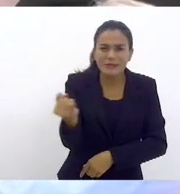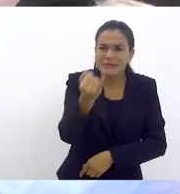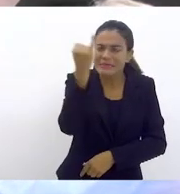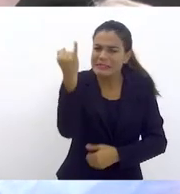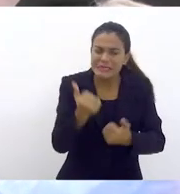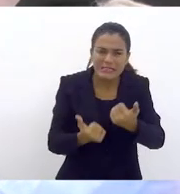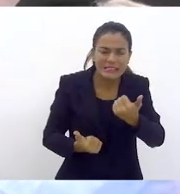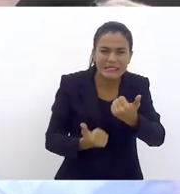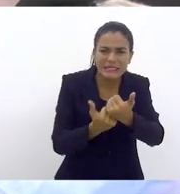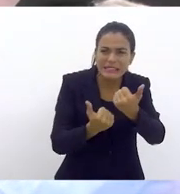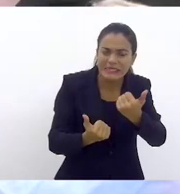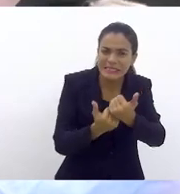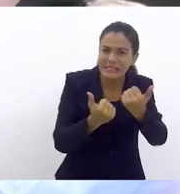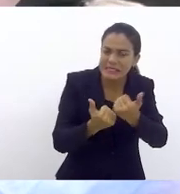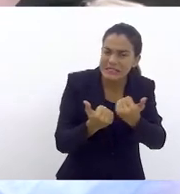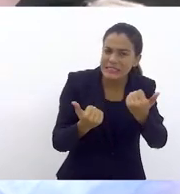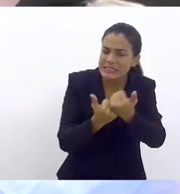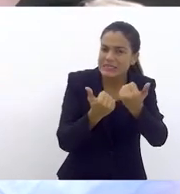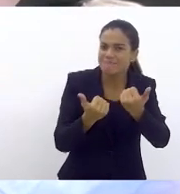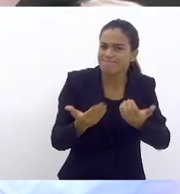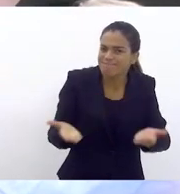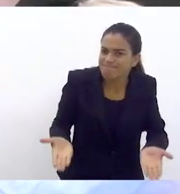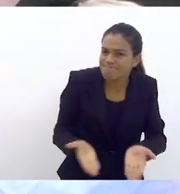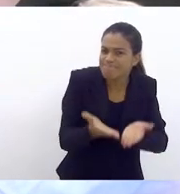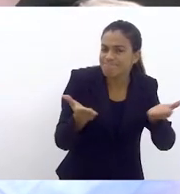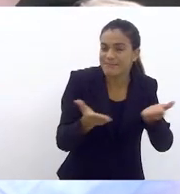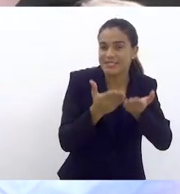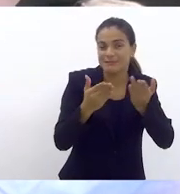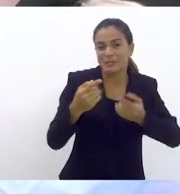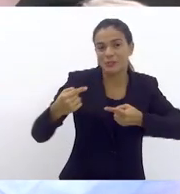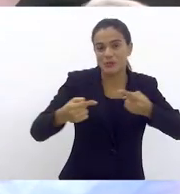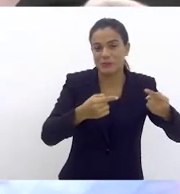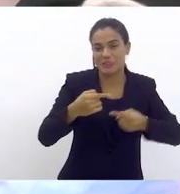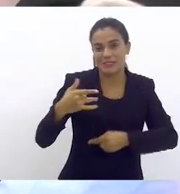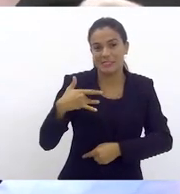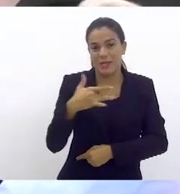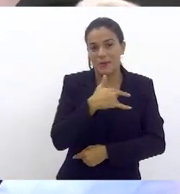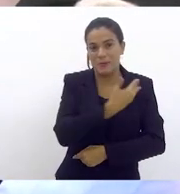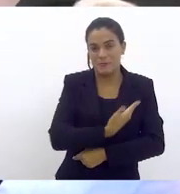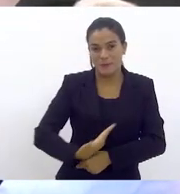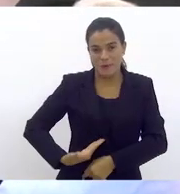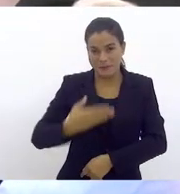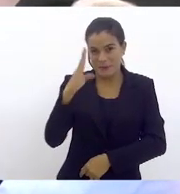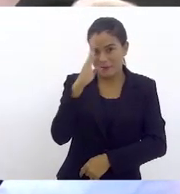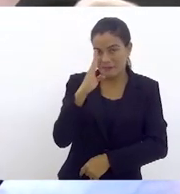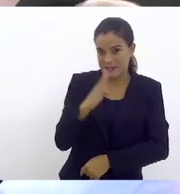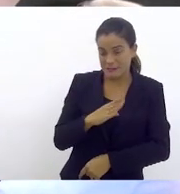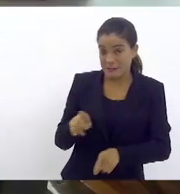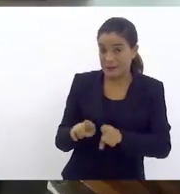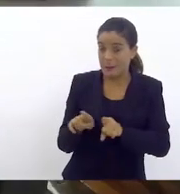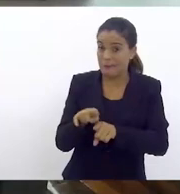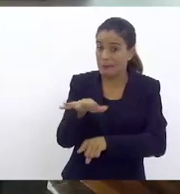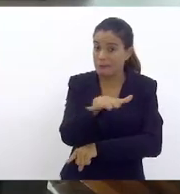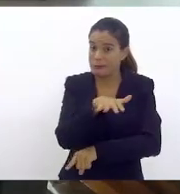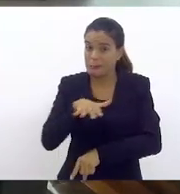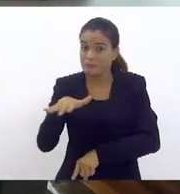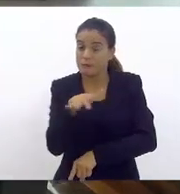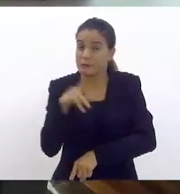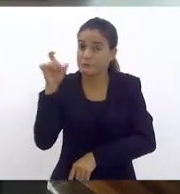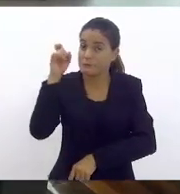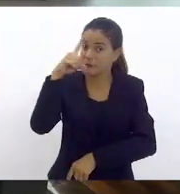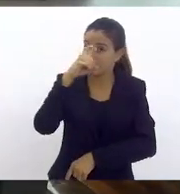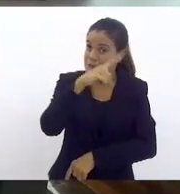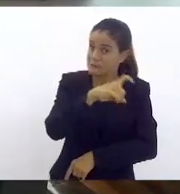para a gente discutir saúde pública no Brasil e também discutir o enfrentamento a crise econômica que o Estado do Rio de Janeiro